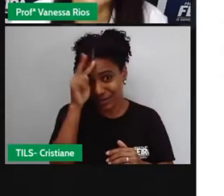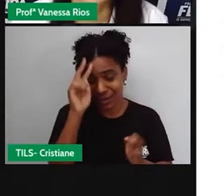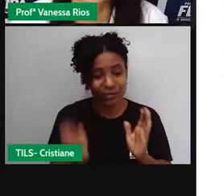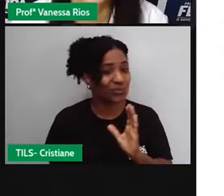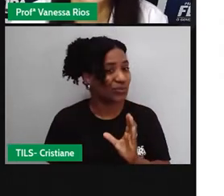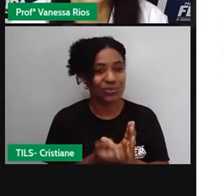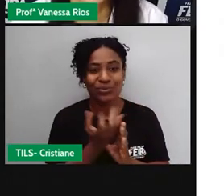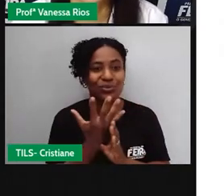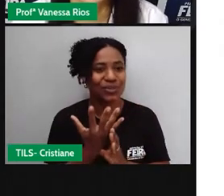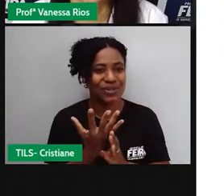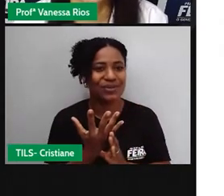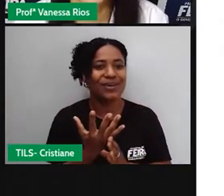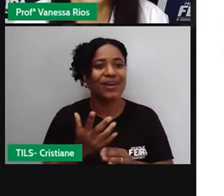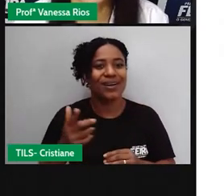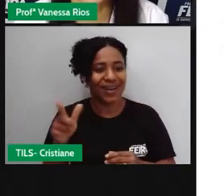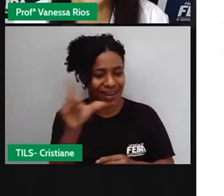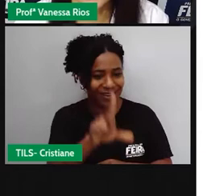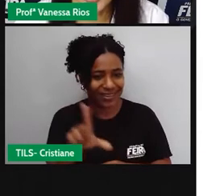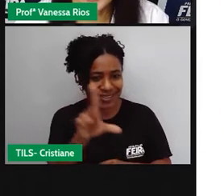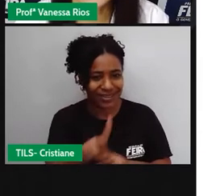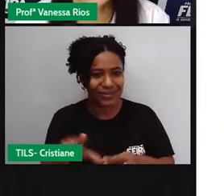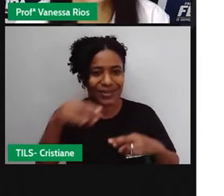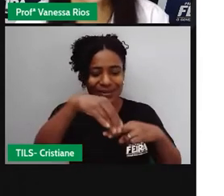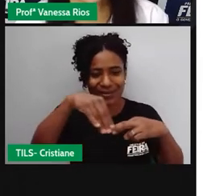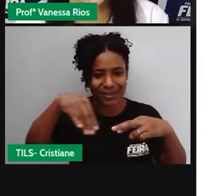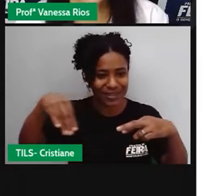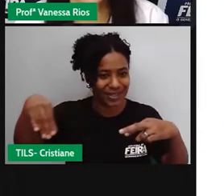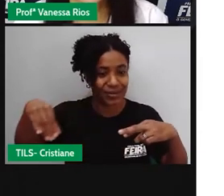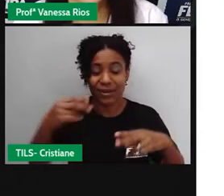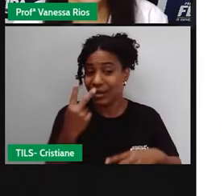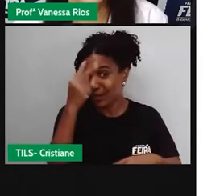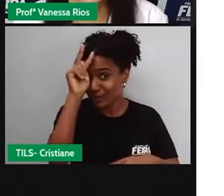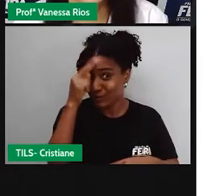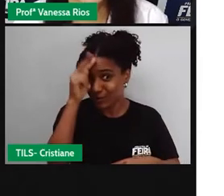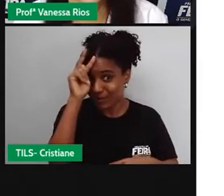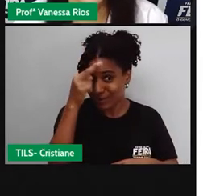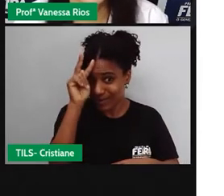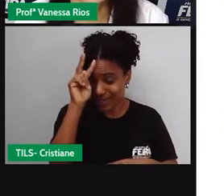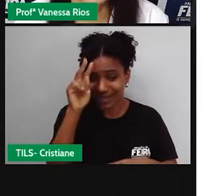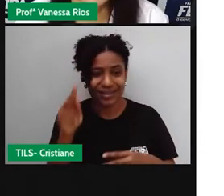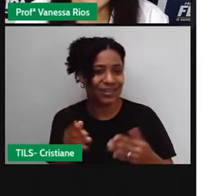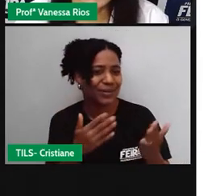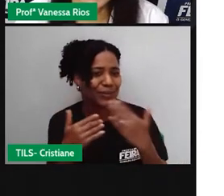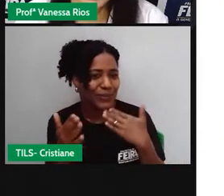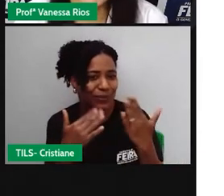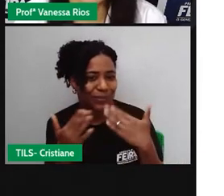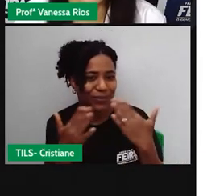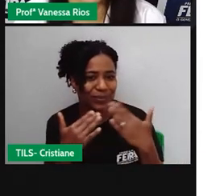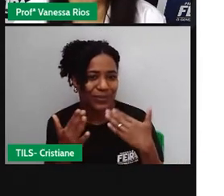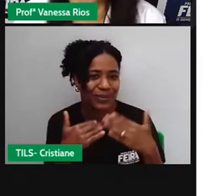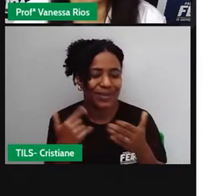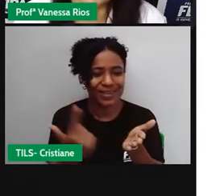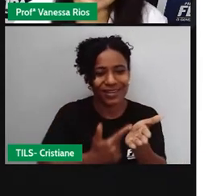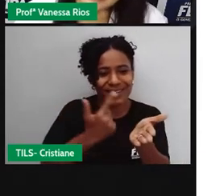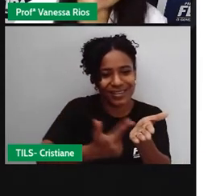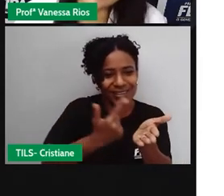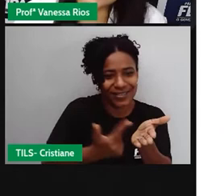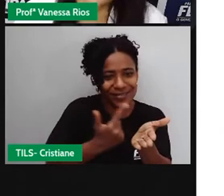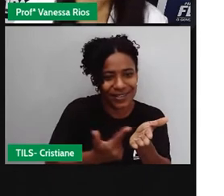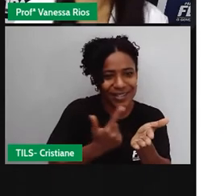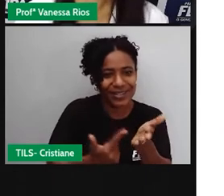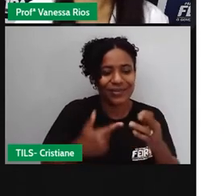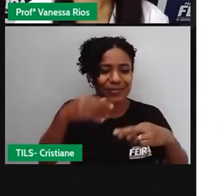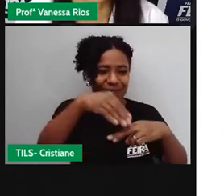a literatura de cordel, porque essas histórias e esses causos passaram a estar em livrinhos, né, em pequenos